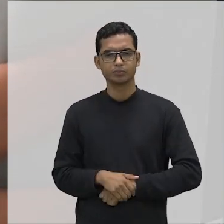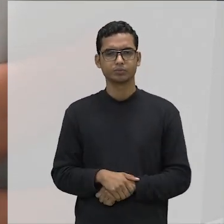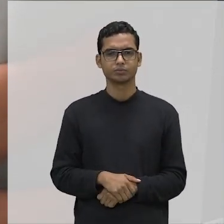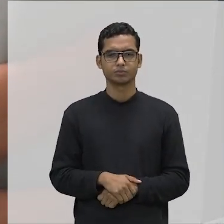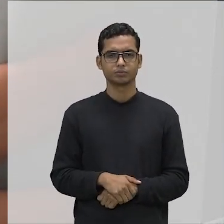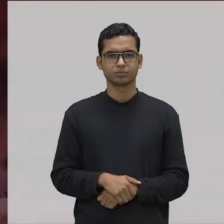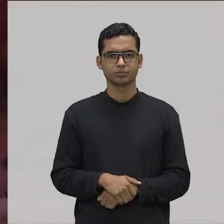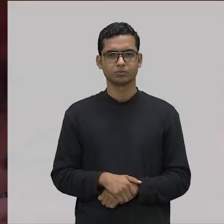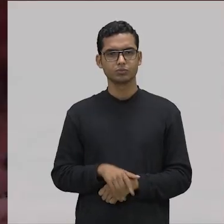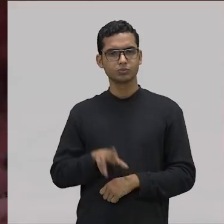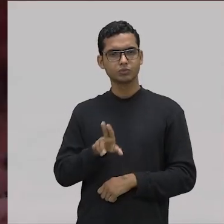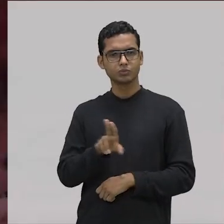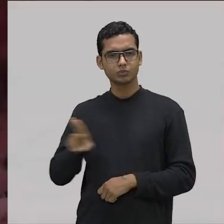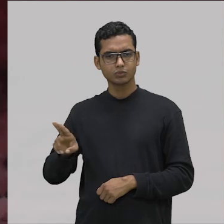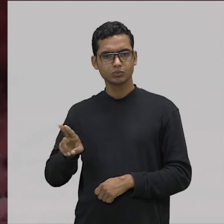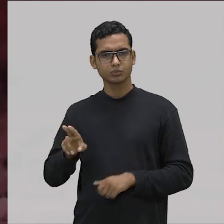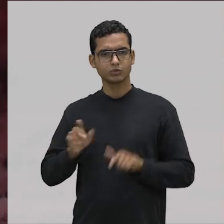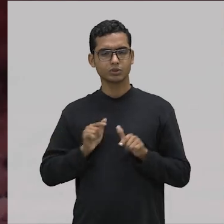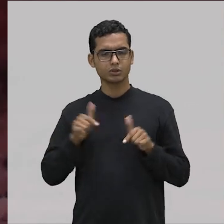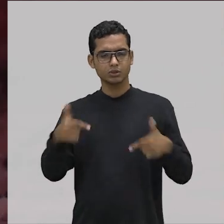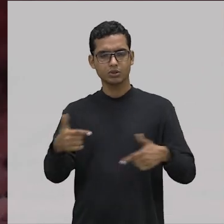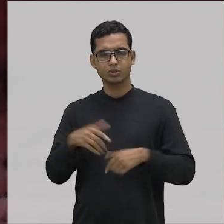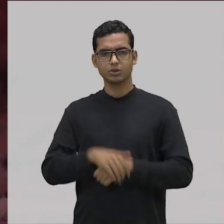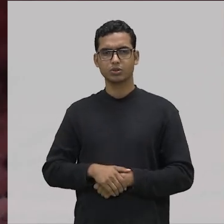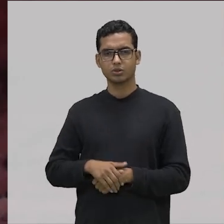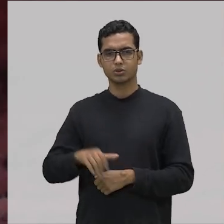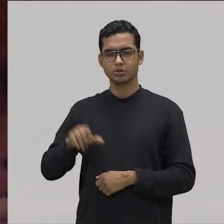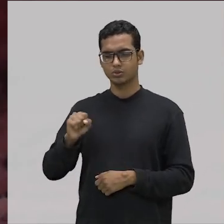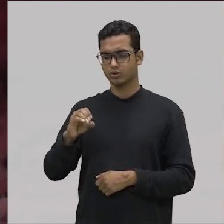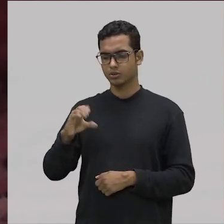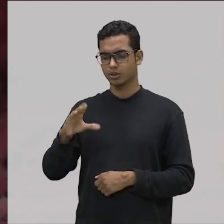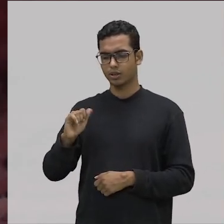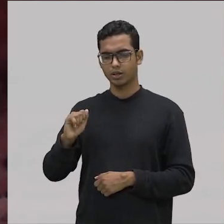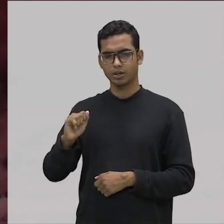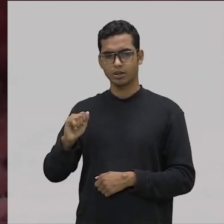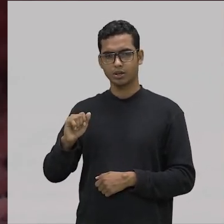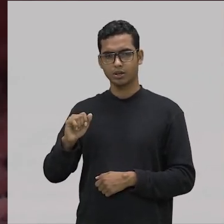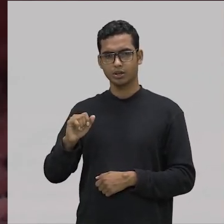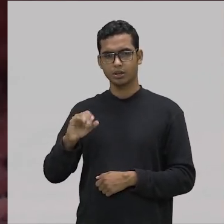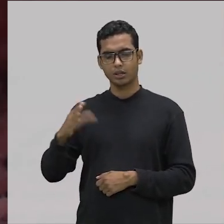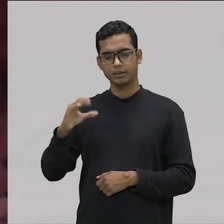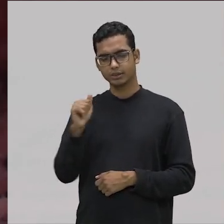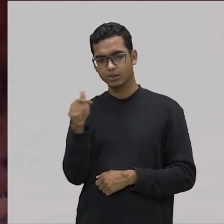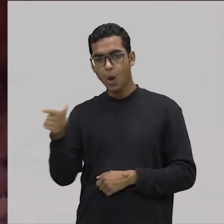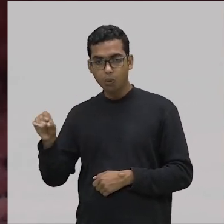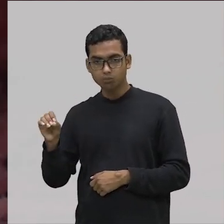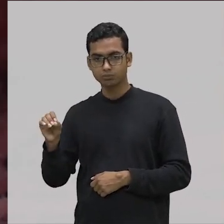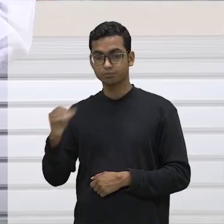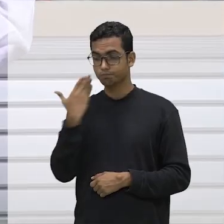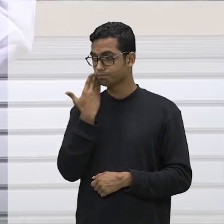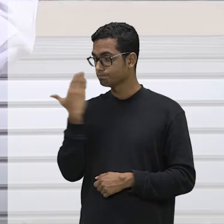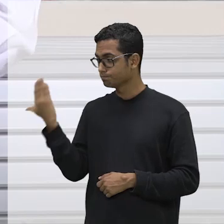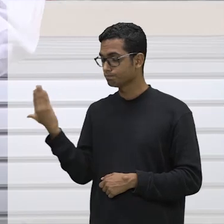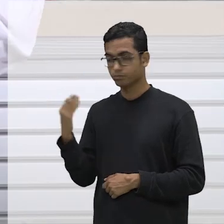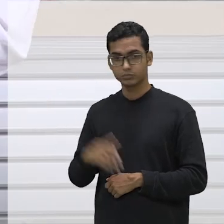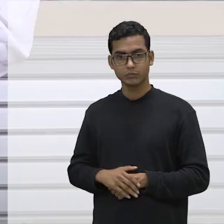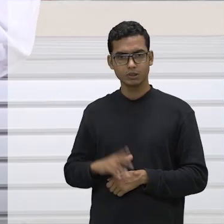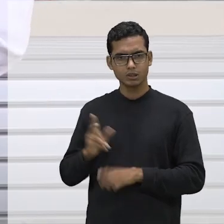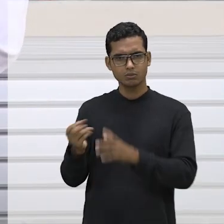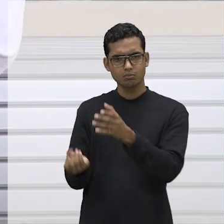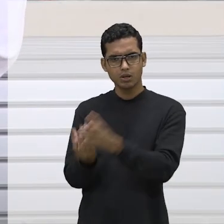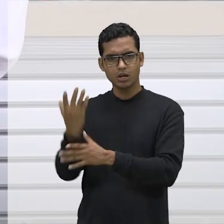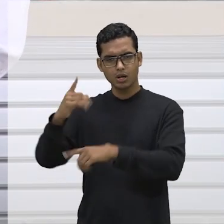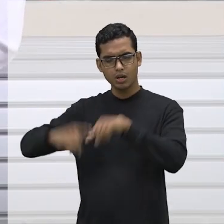a chamada a sonicação, certo? E após produzir o material, a gente faz as